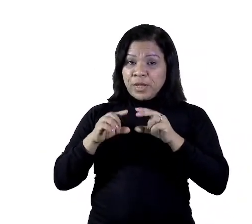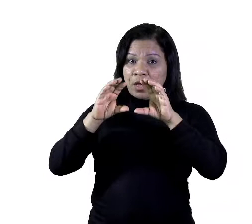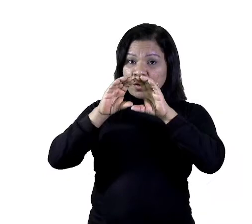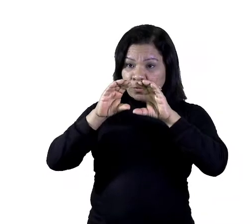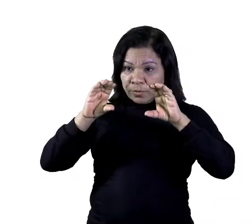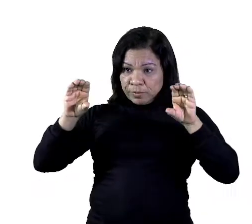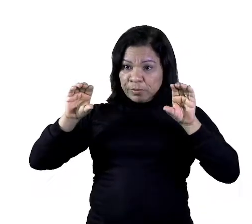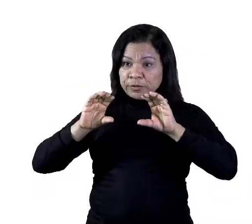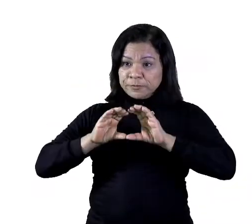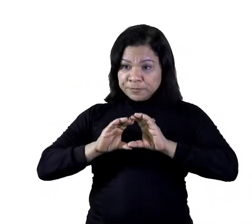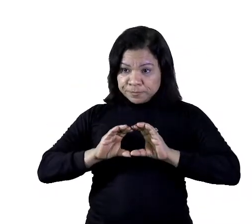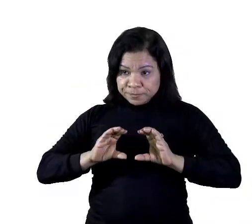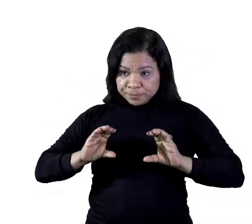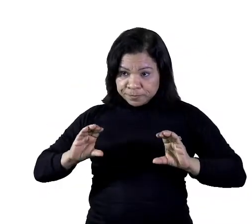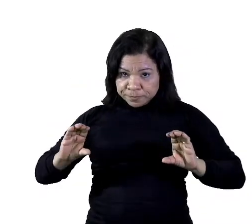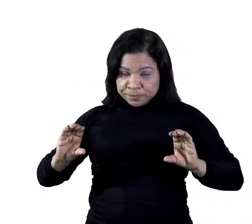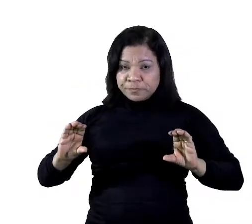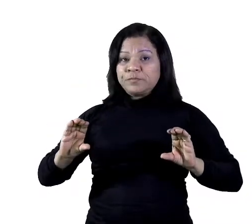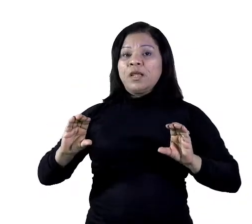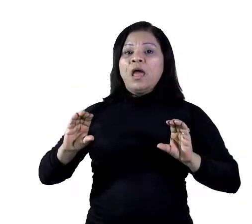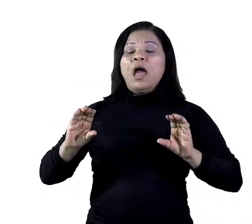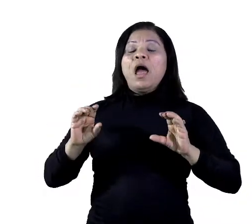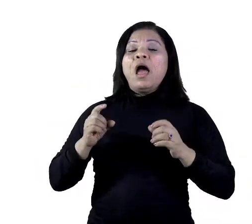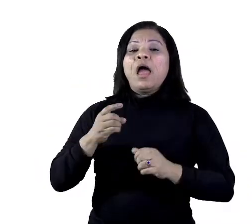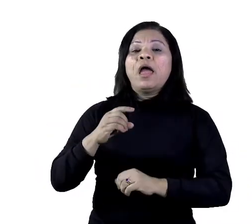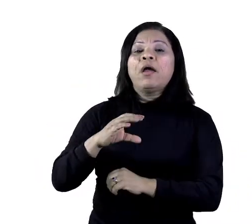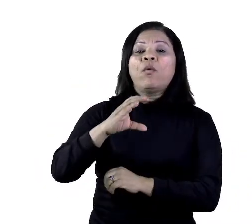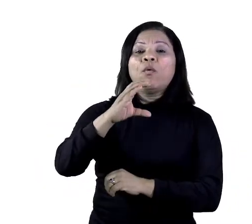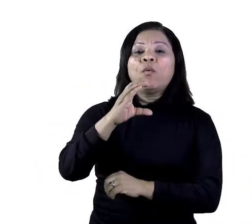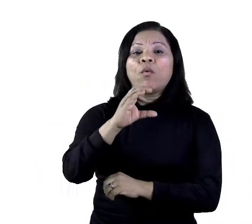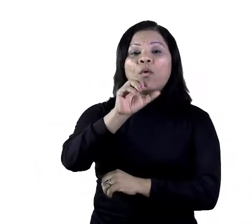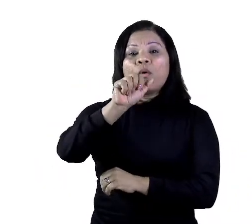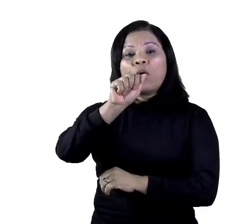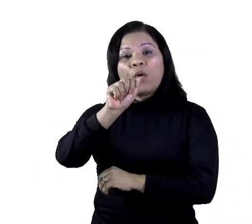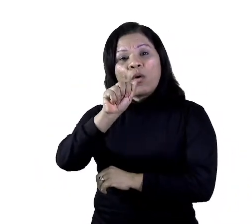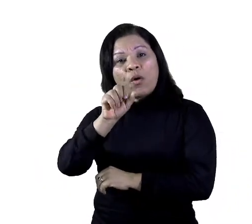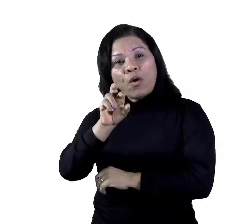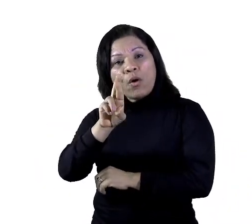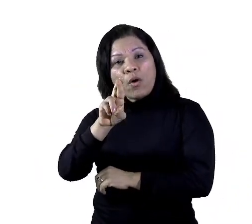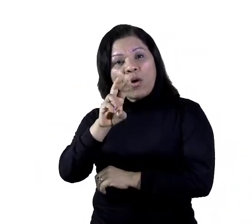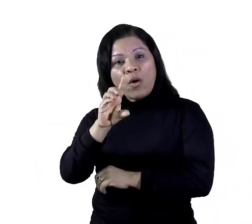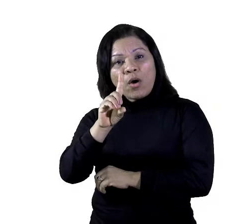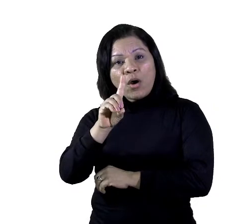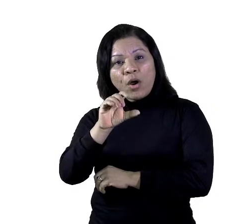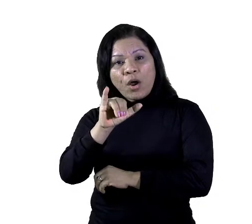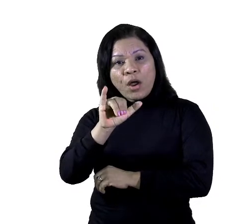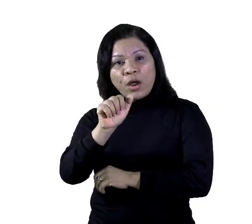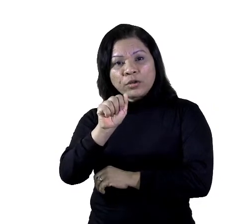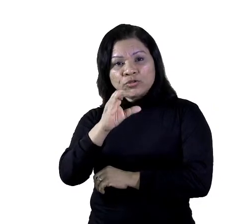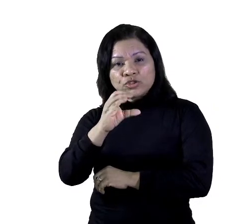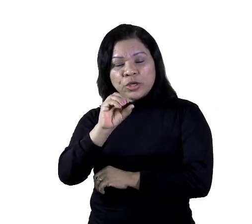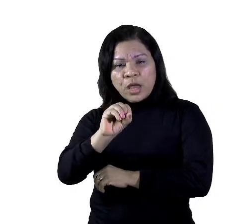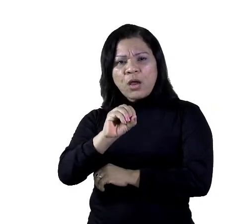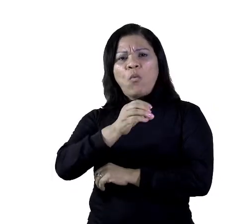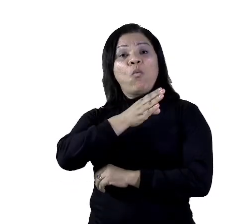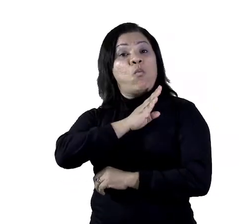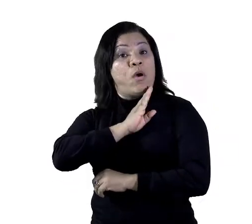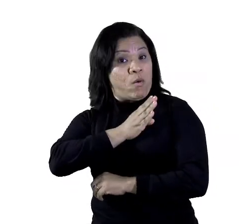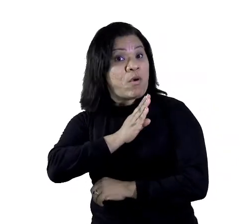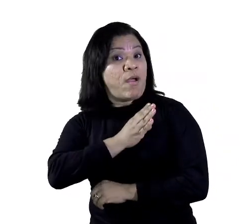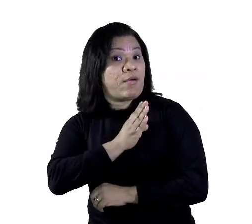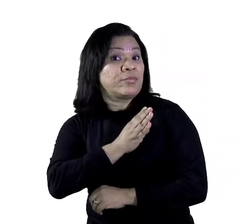imagina onde é. O cardíaco é onde? No coração. Toda essa musculatura que reveste o coração.